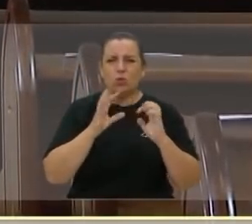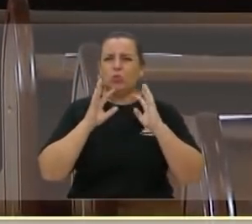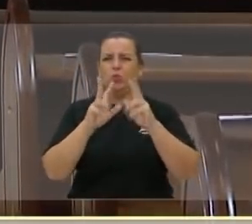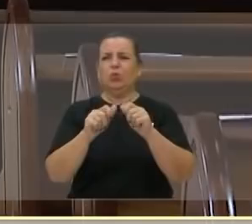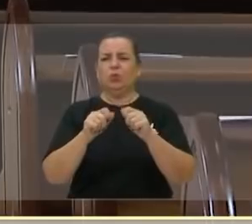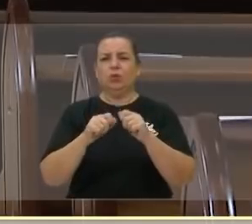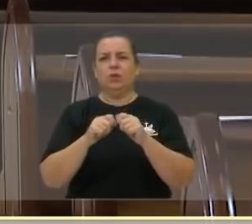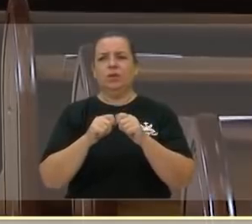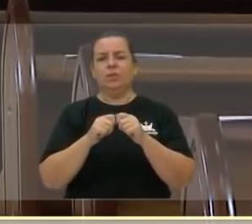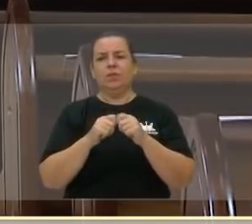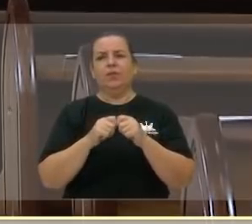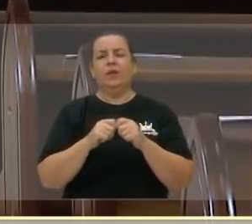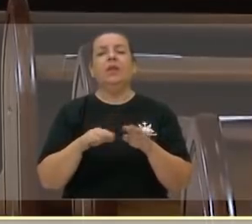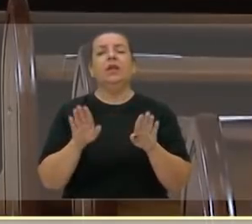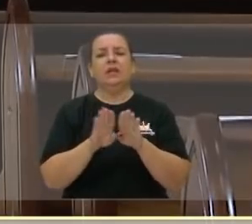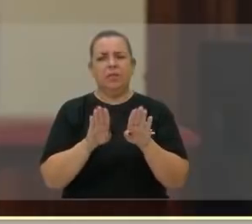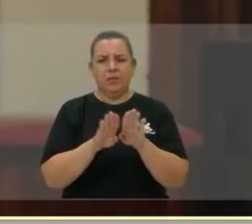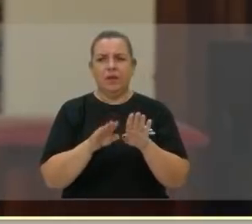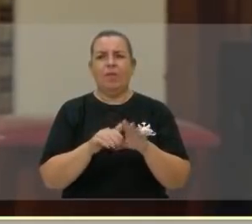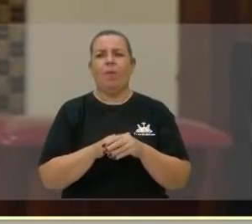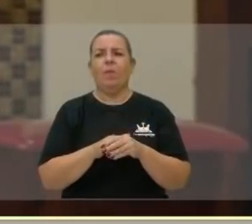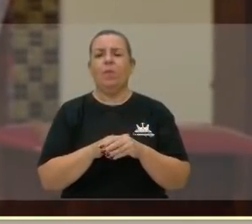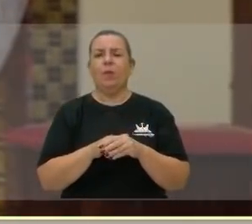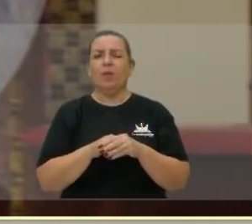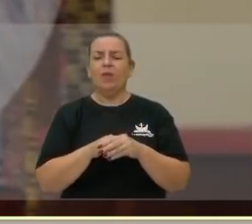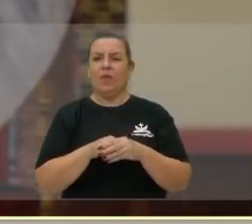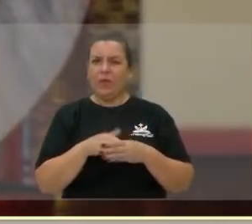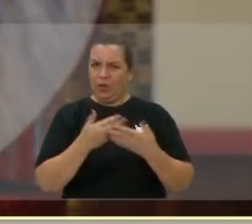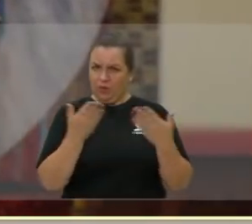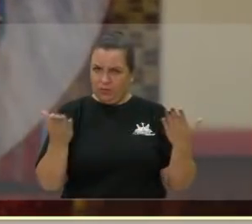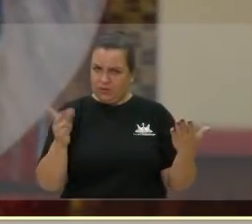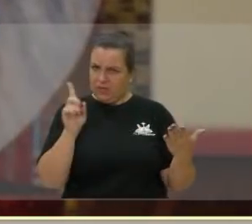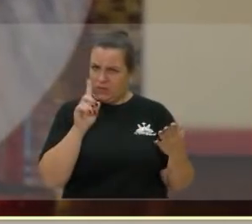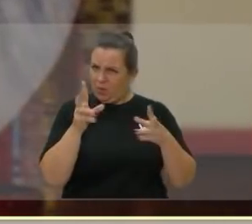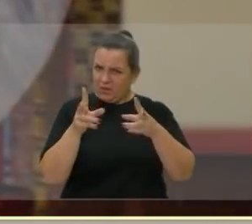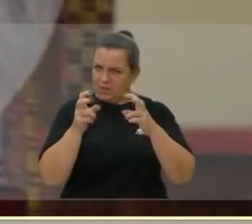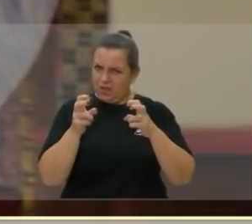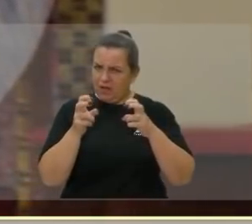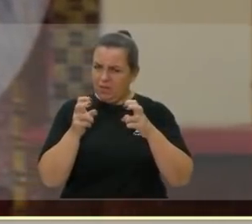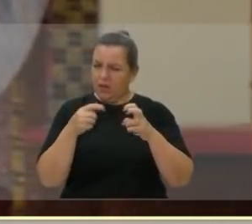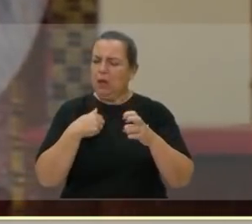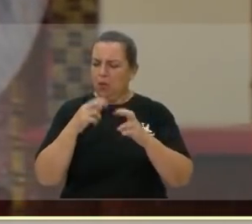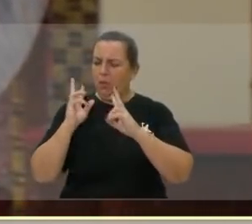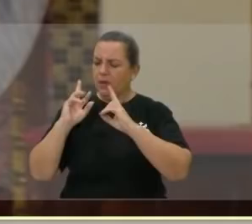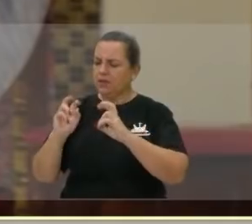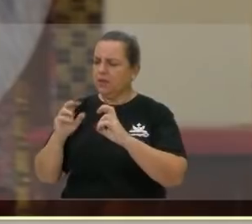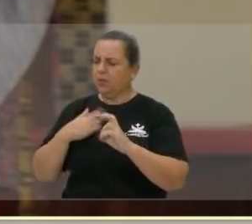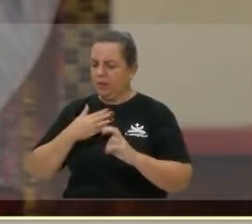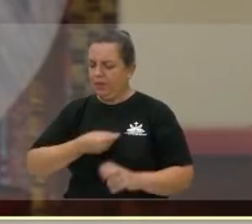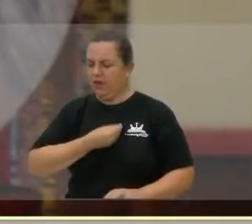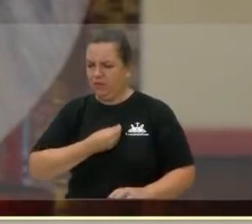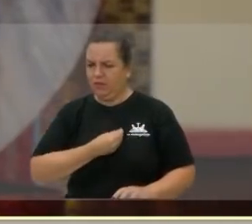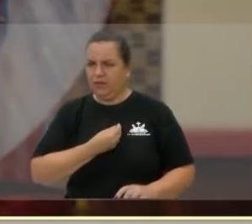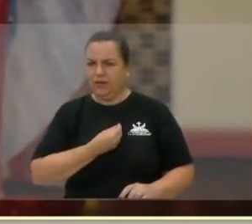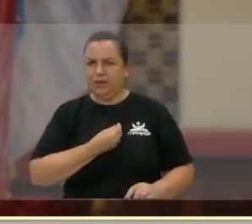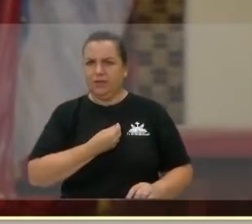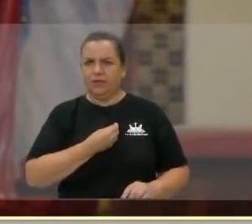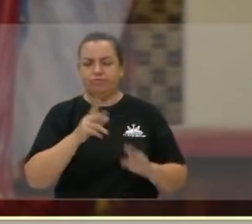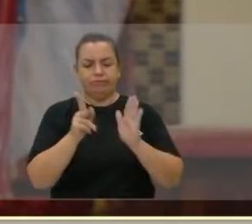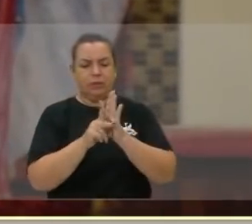São João 23, que também é santo. Será que você não percebe? Eu percebo, na minha vida, na